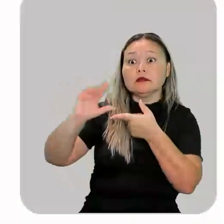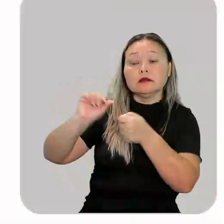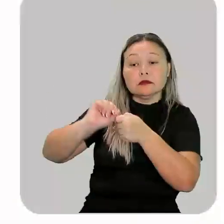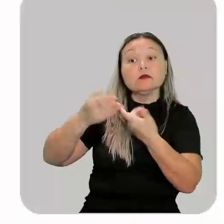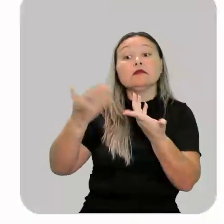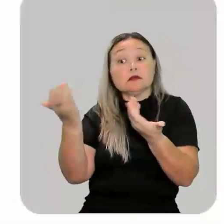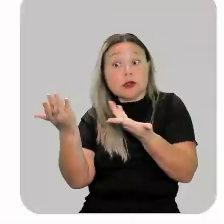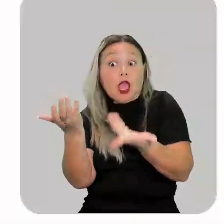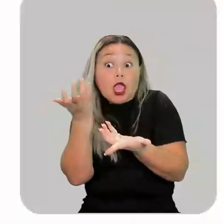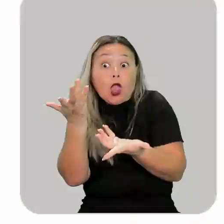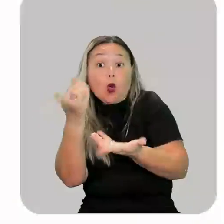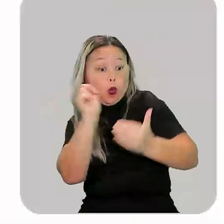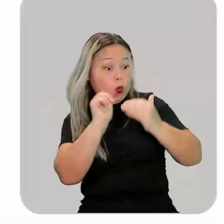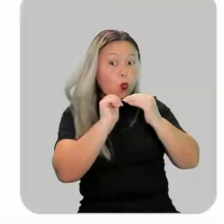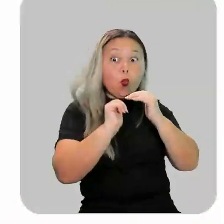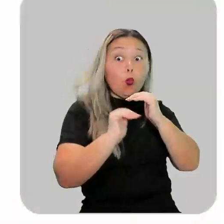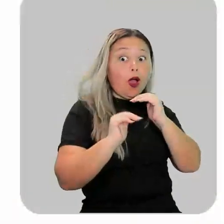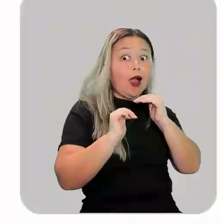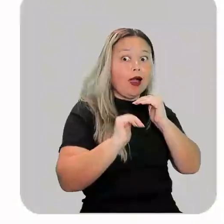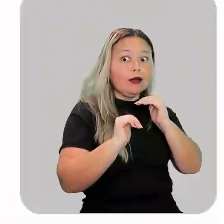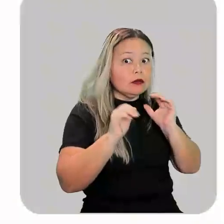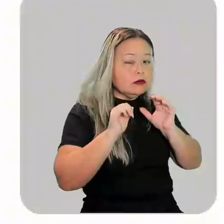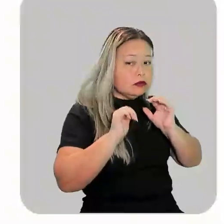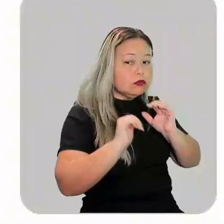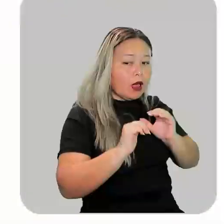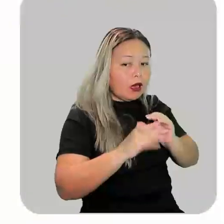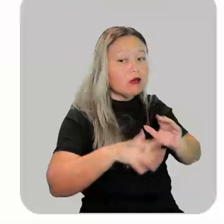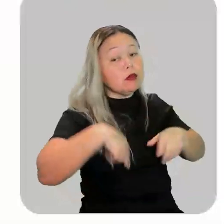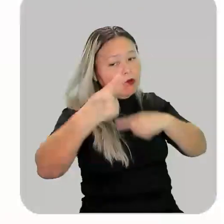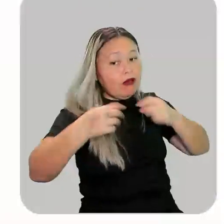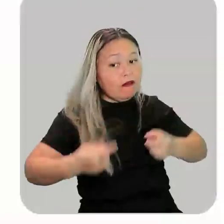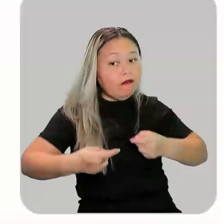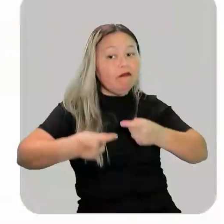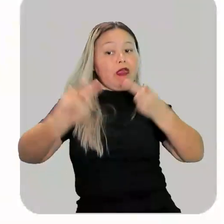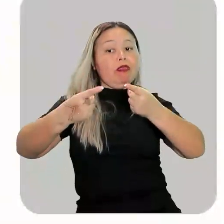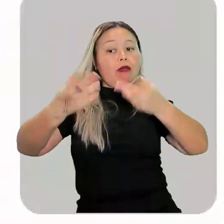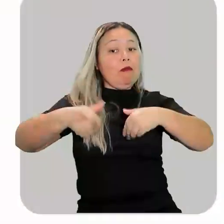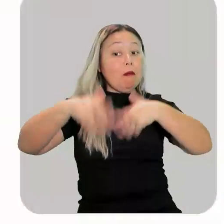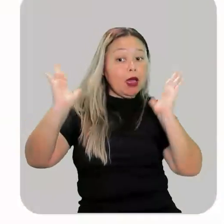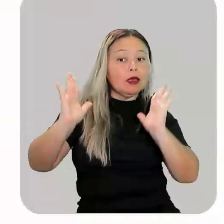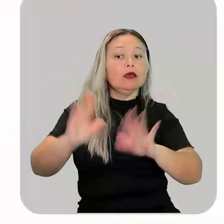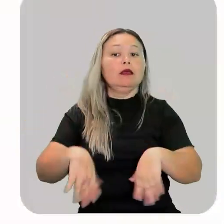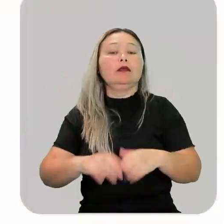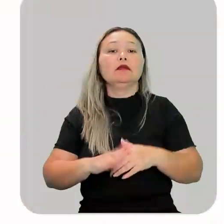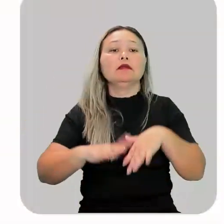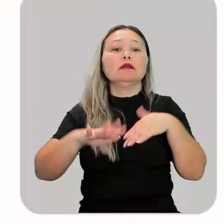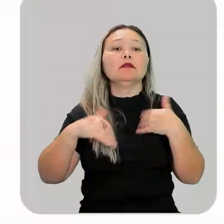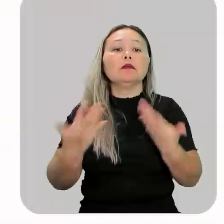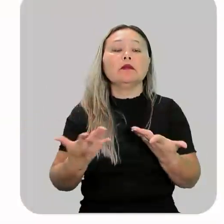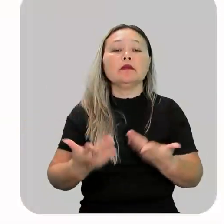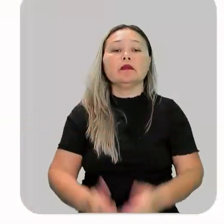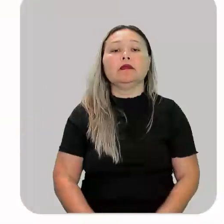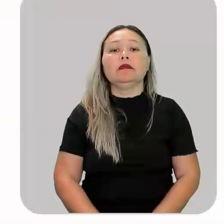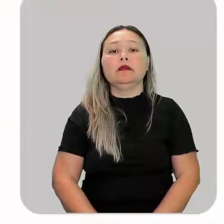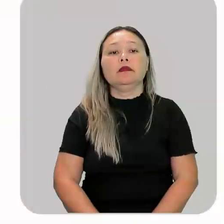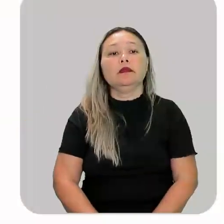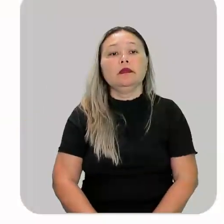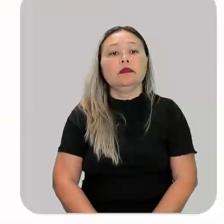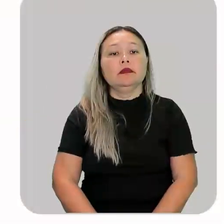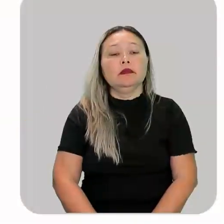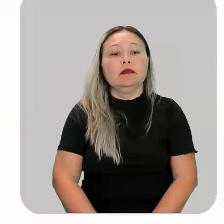ele quer repor mais no estoque, né? É o que vende mais. Vamos ver então? Vamos lá. Então vamos lá. Deixa eu apagar aqui.